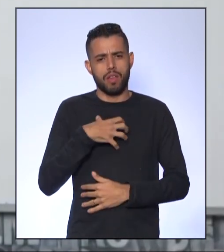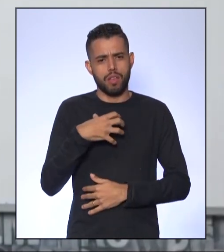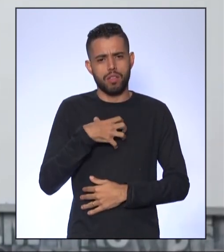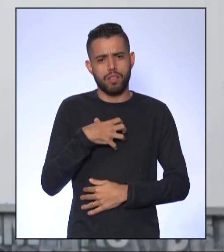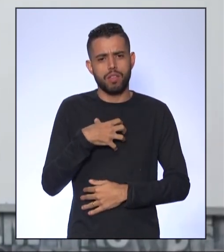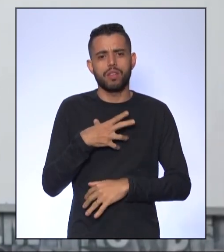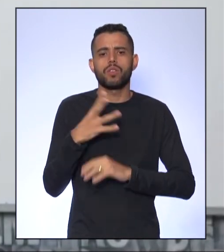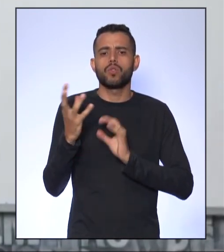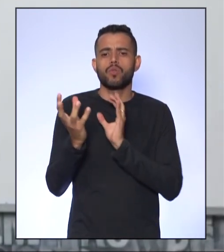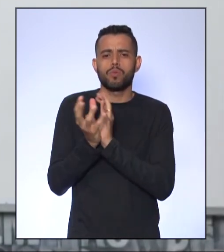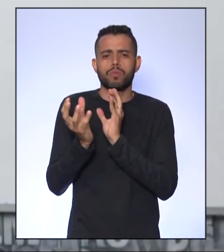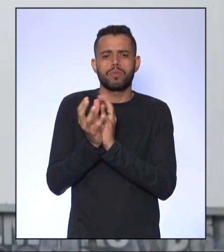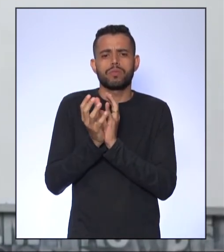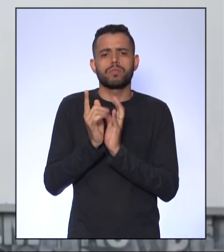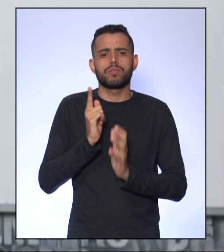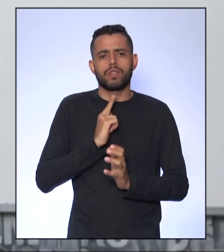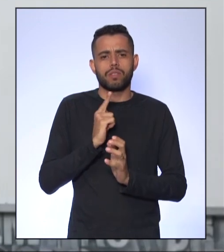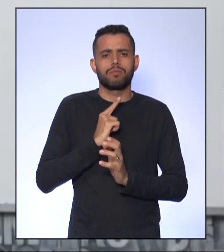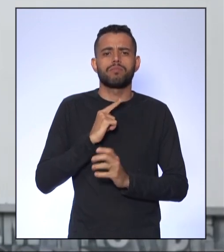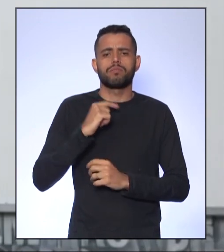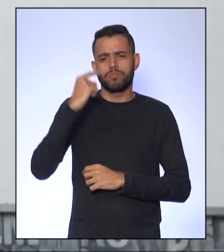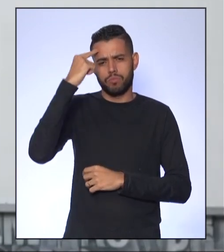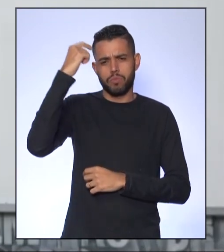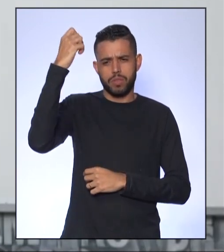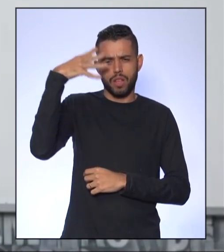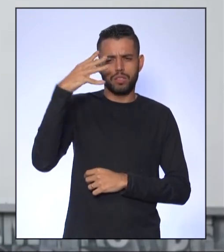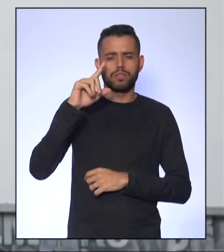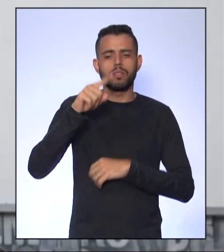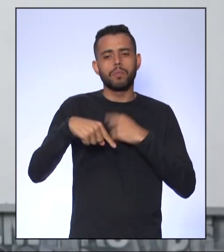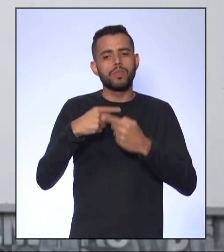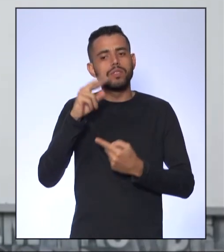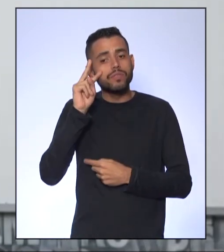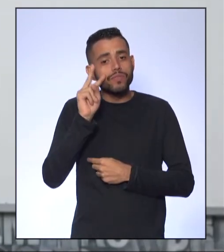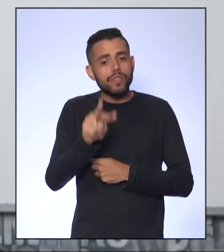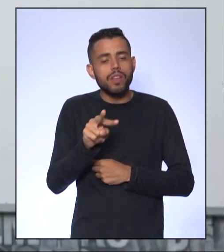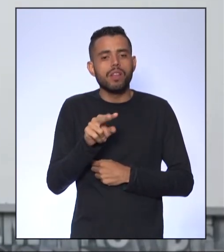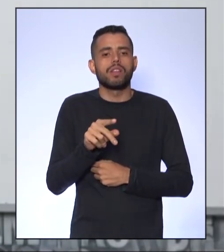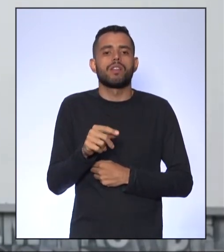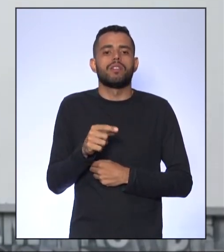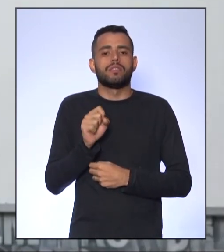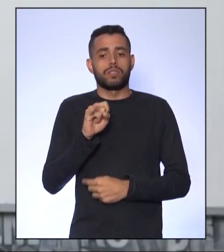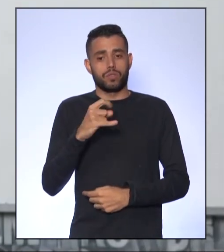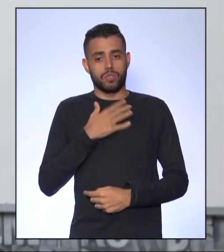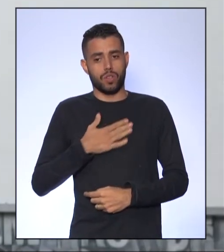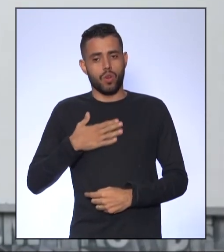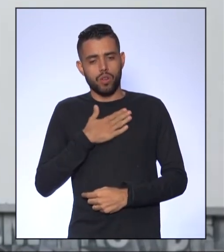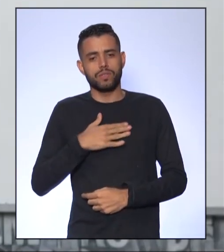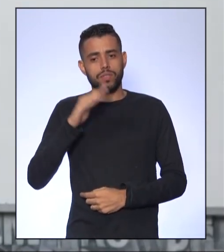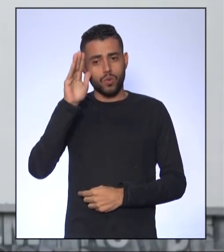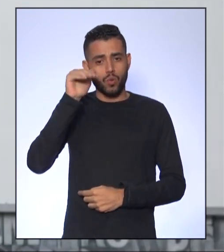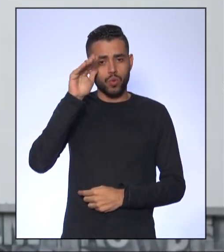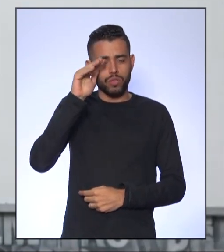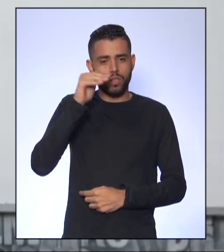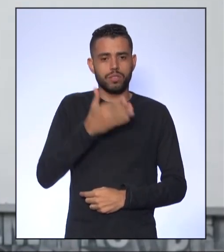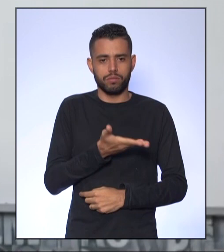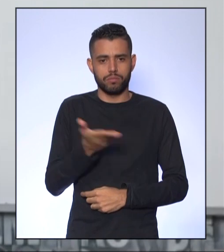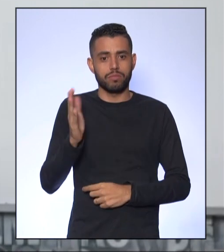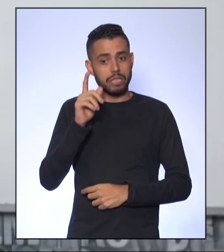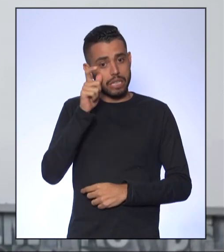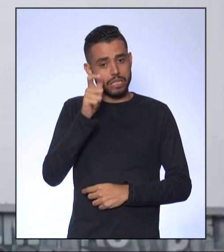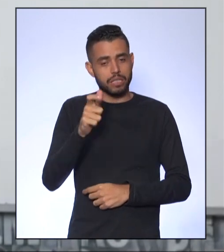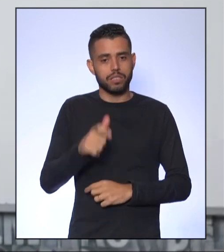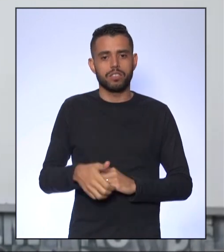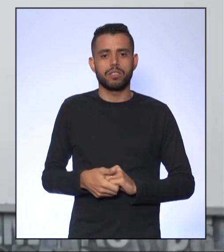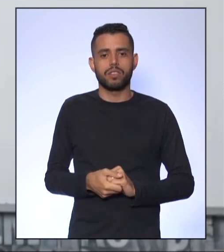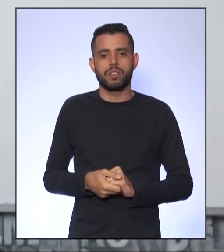que segue uma vertente Illuminati, tá? Depois você dá uma olhada lá, você vai, se você gosta, você vai ter uma curiosidadezinha bem interessante. Mas